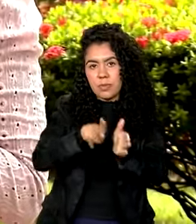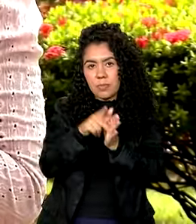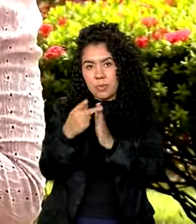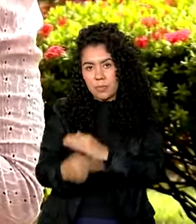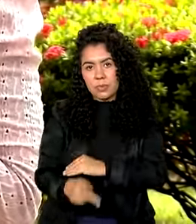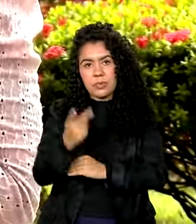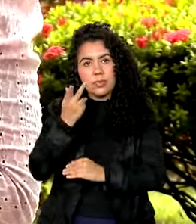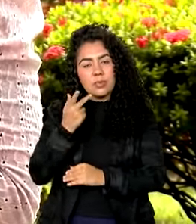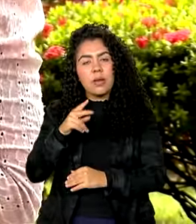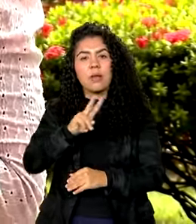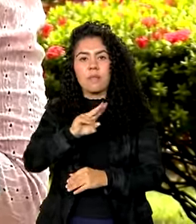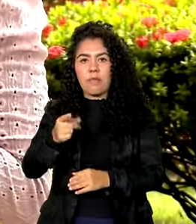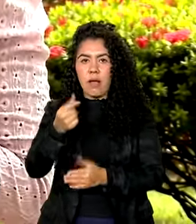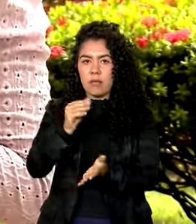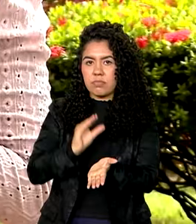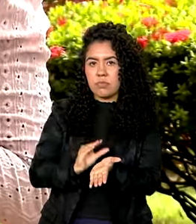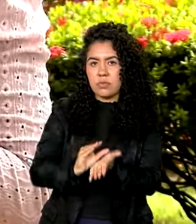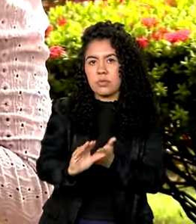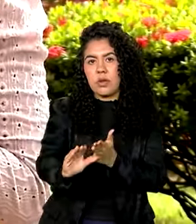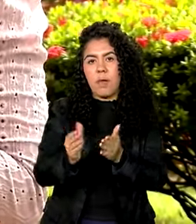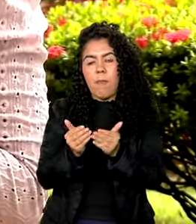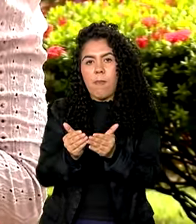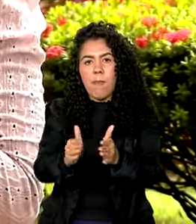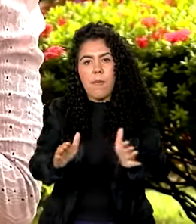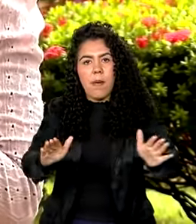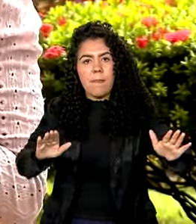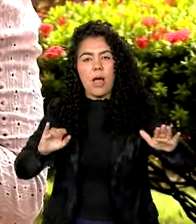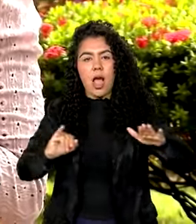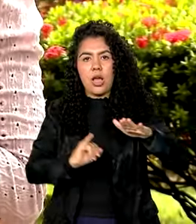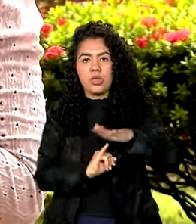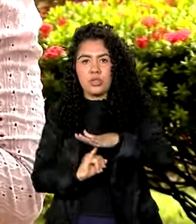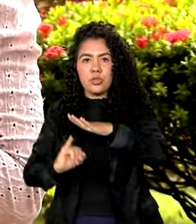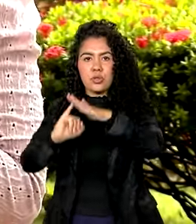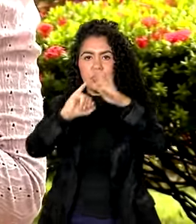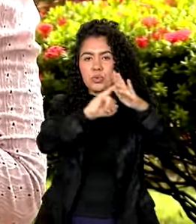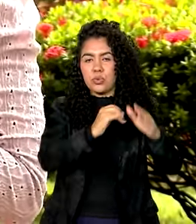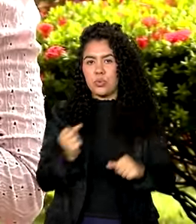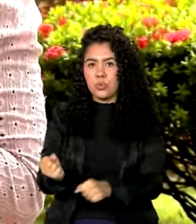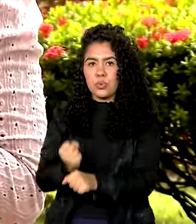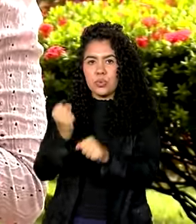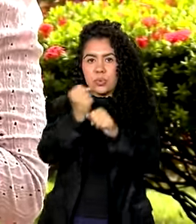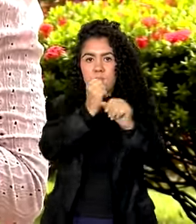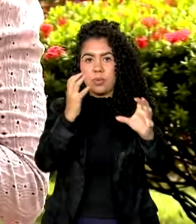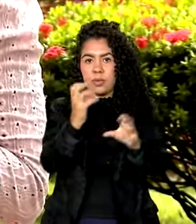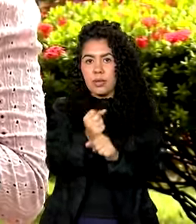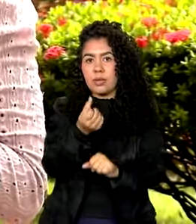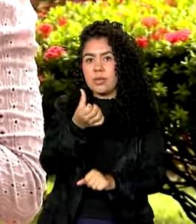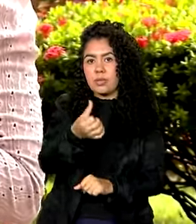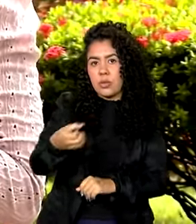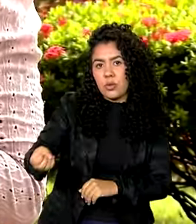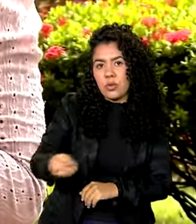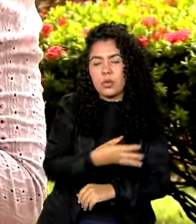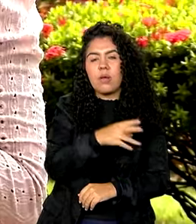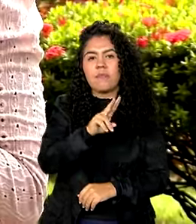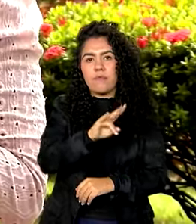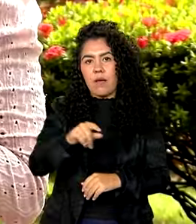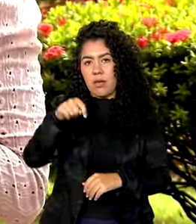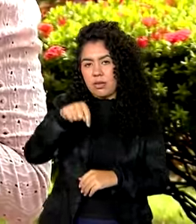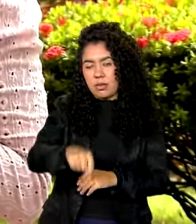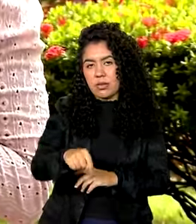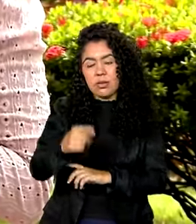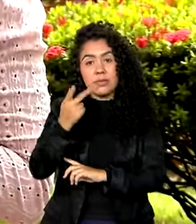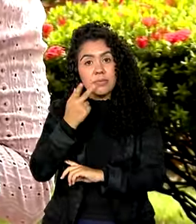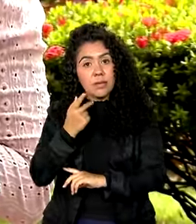pelo novo plano de expansão dos institutos. Ao todo, 6 novas unidades serão construídas só aqui no estado.